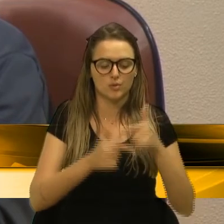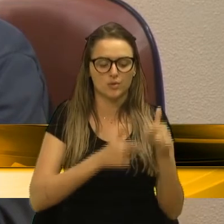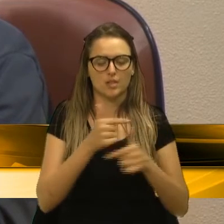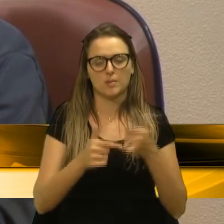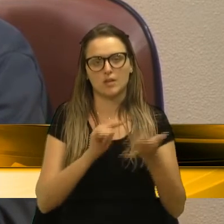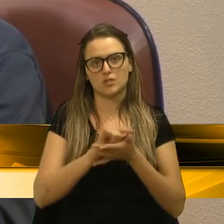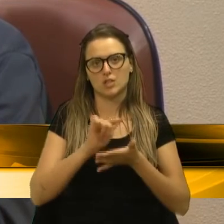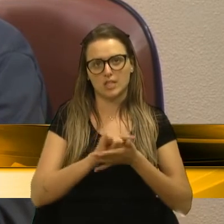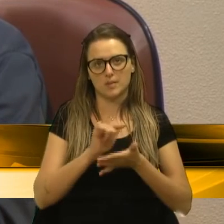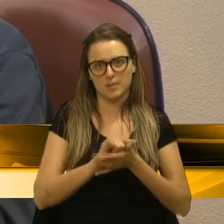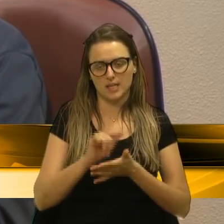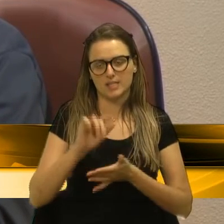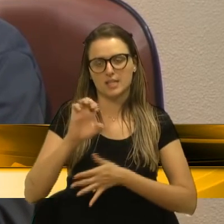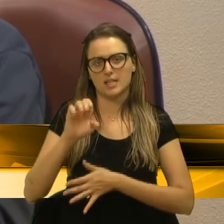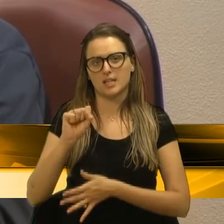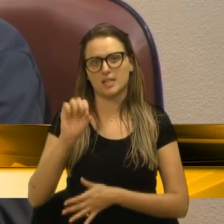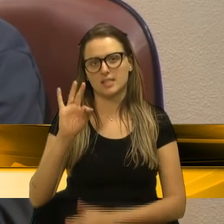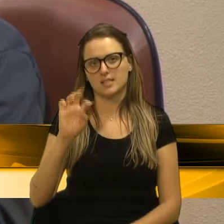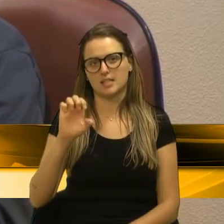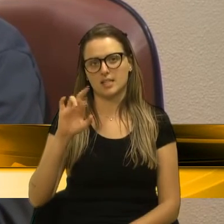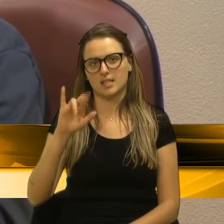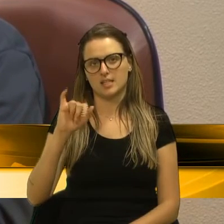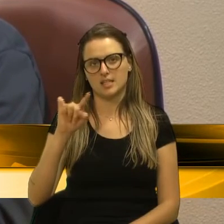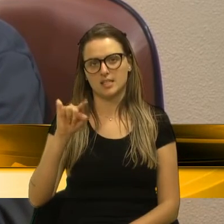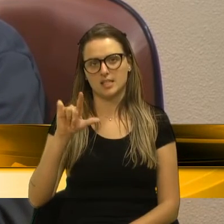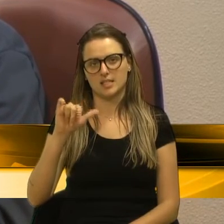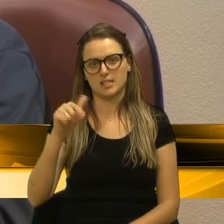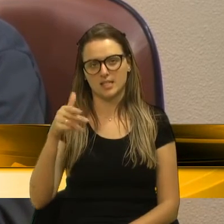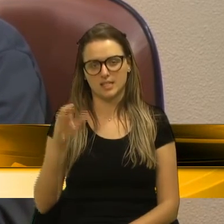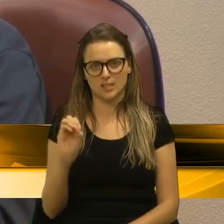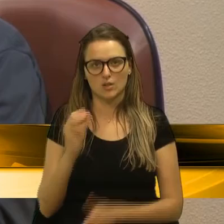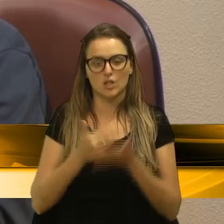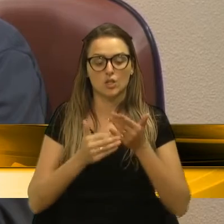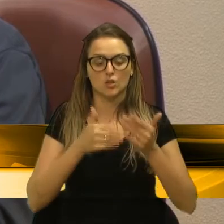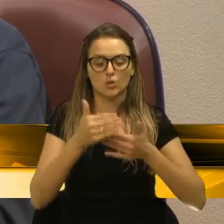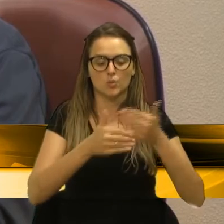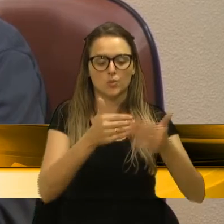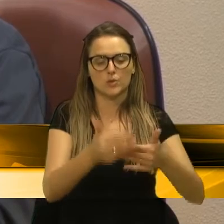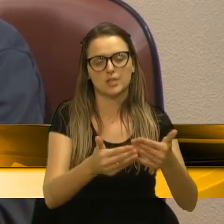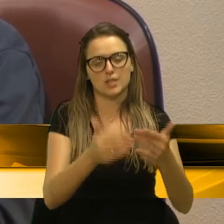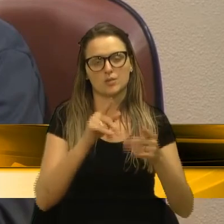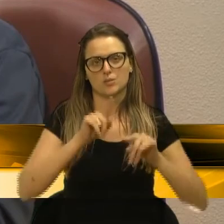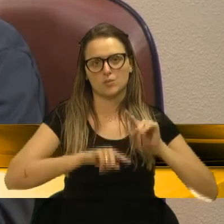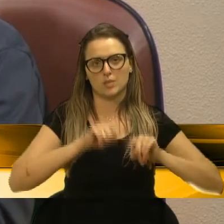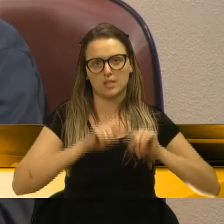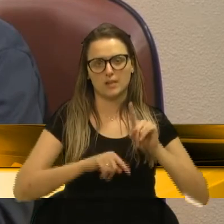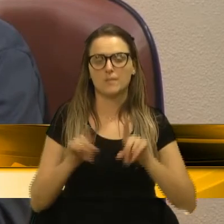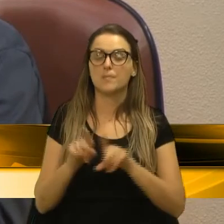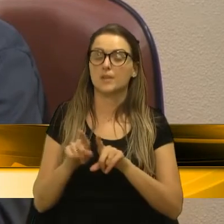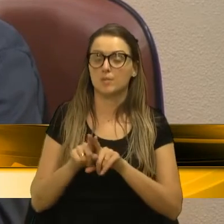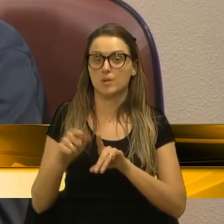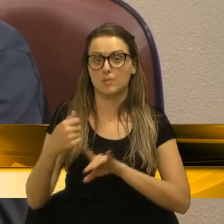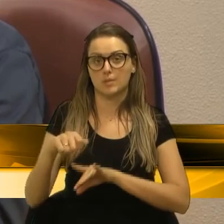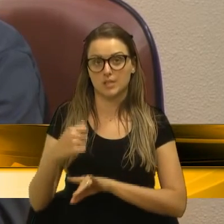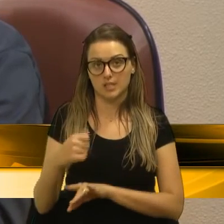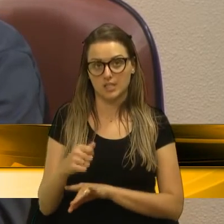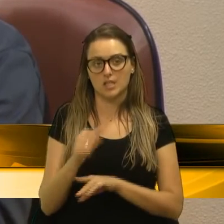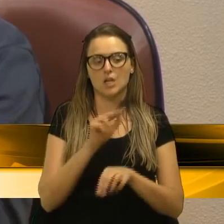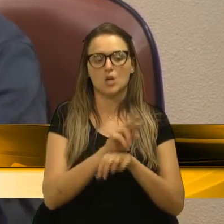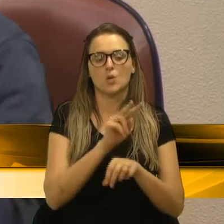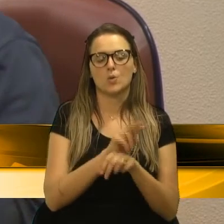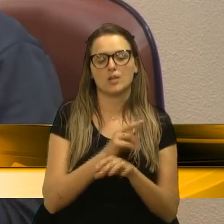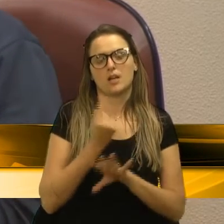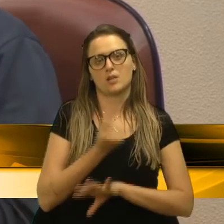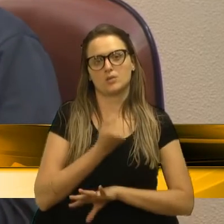lavagem e esterilização, bem como materiais para monitoramento dos processos de esterilização. São indispensáveis também equipamentos para a proteção individual da